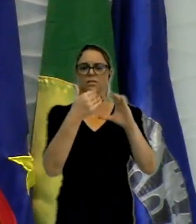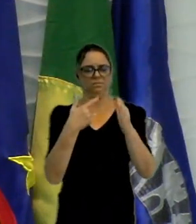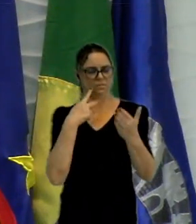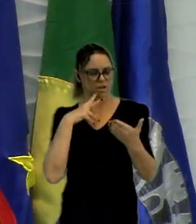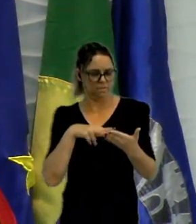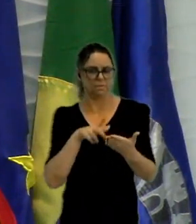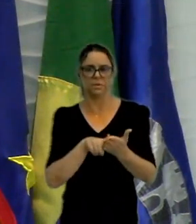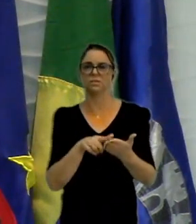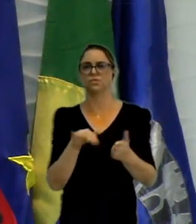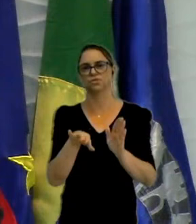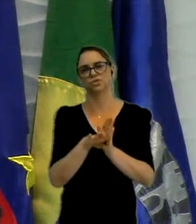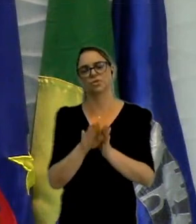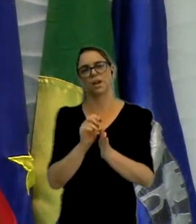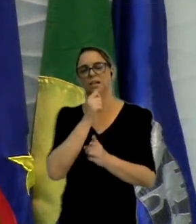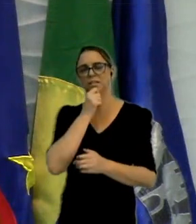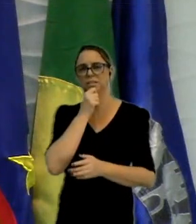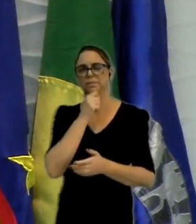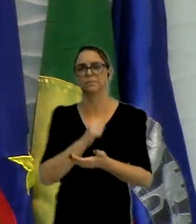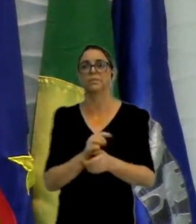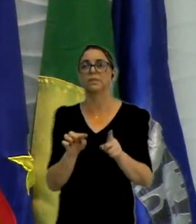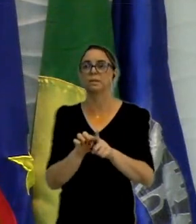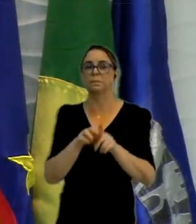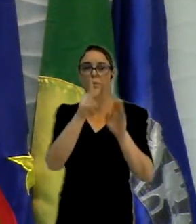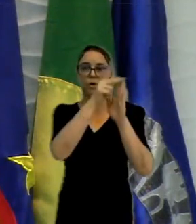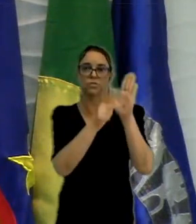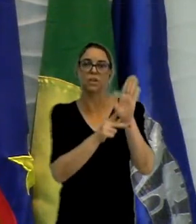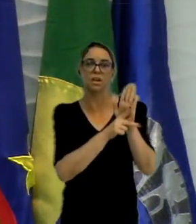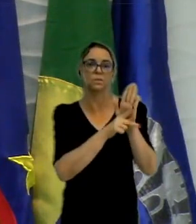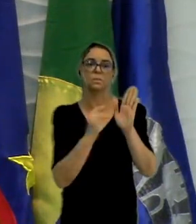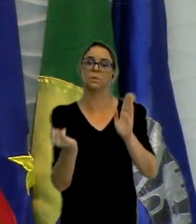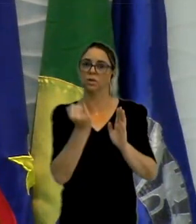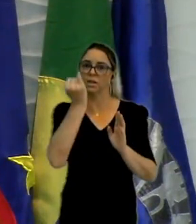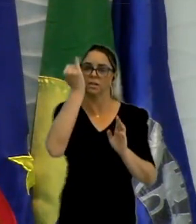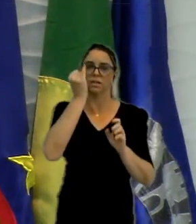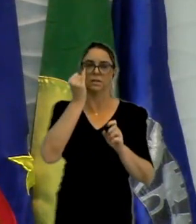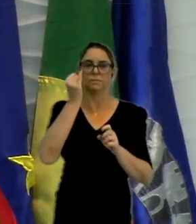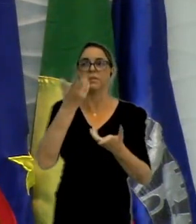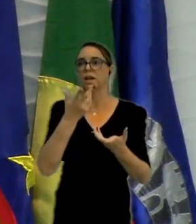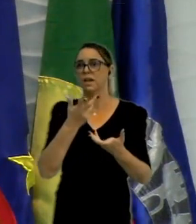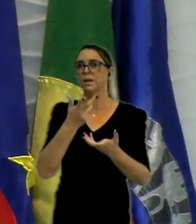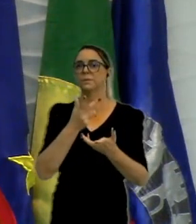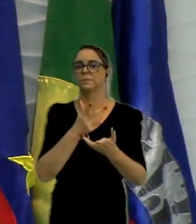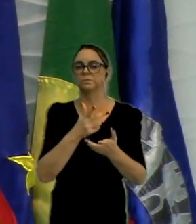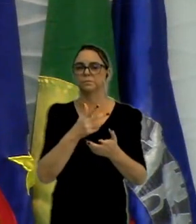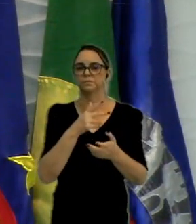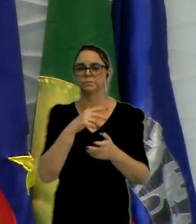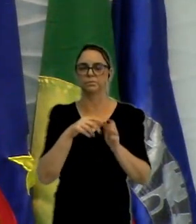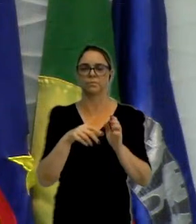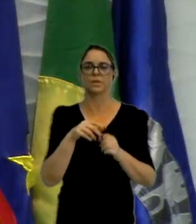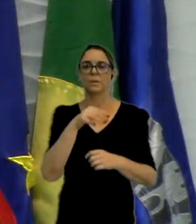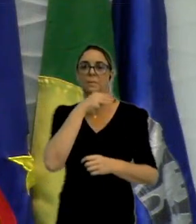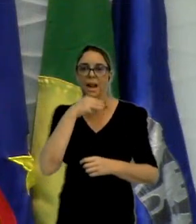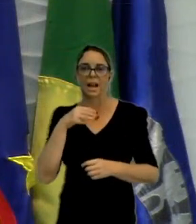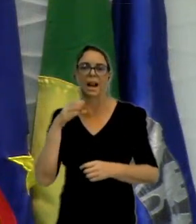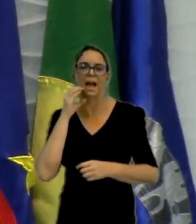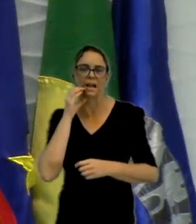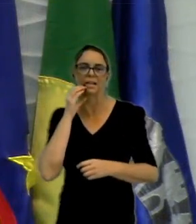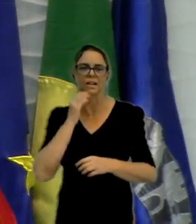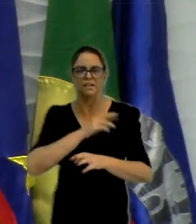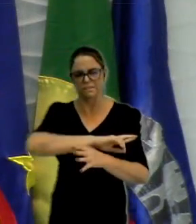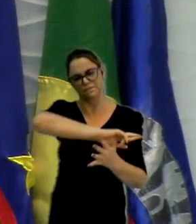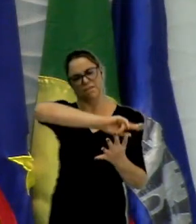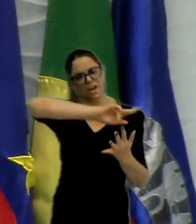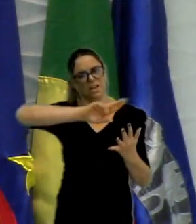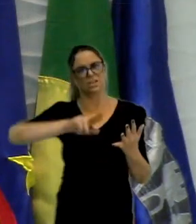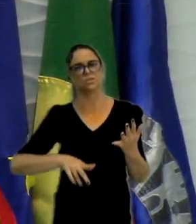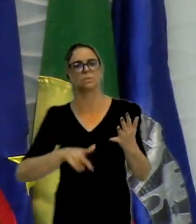essa questão. E como foi num projeto muito importante, Maria Clara, que não teve apoio do Poder Público Municipal, e vários